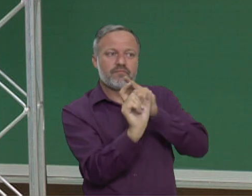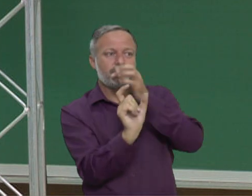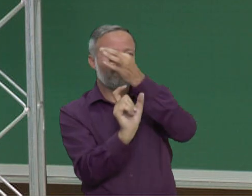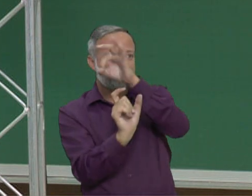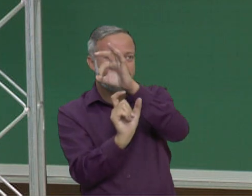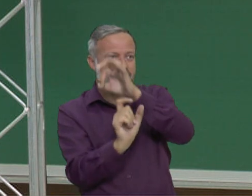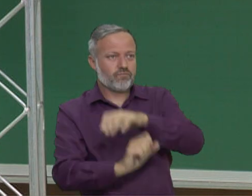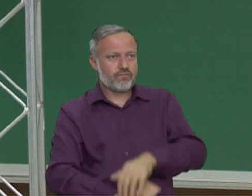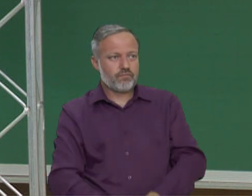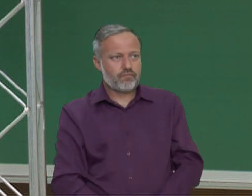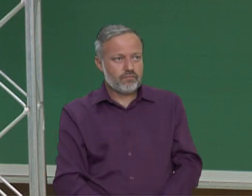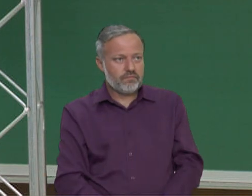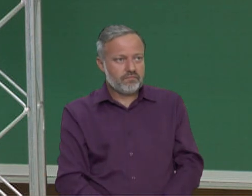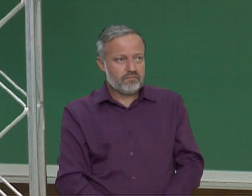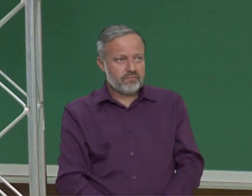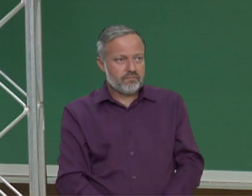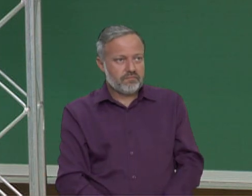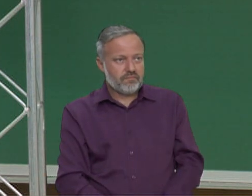lá.